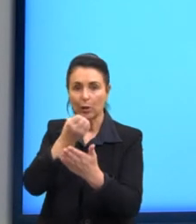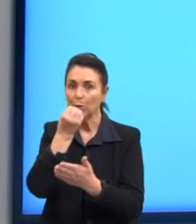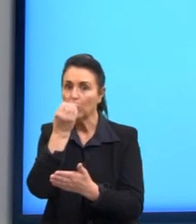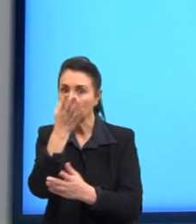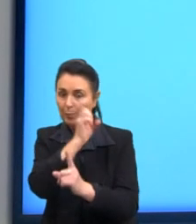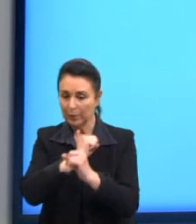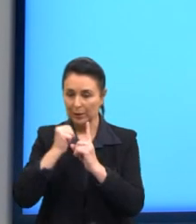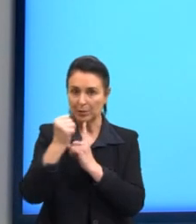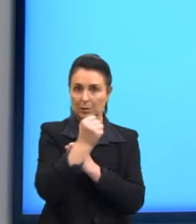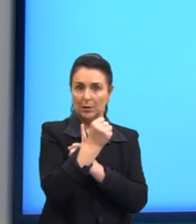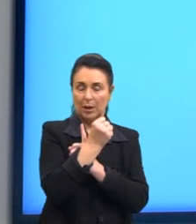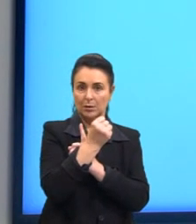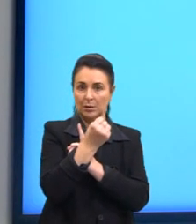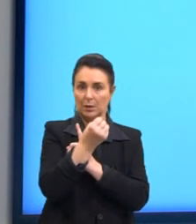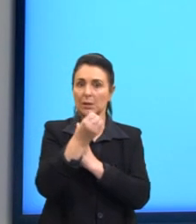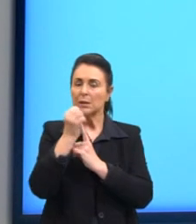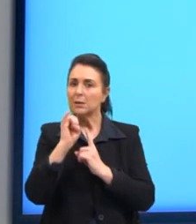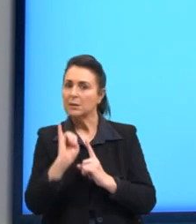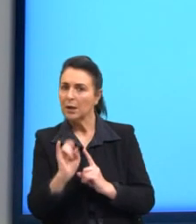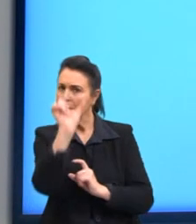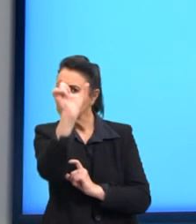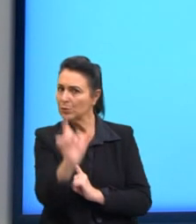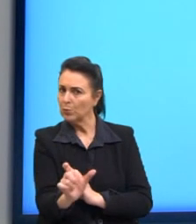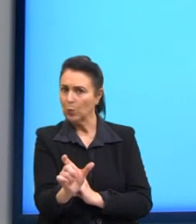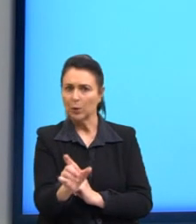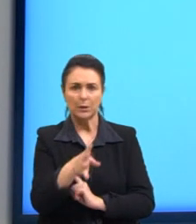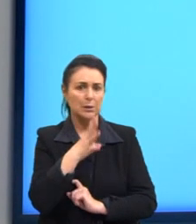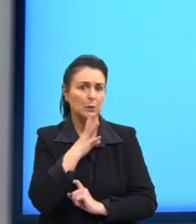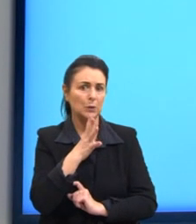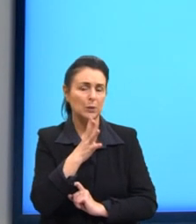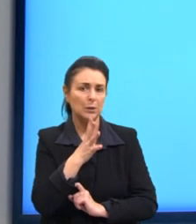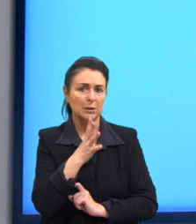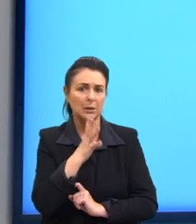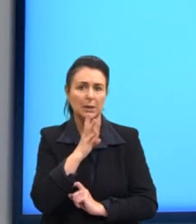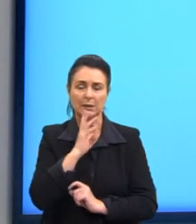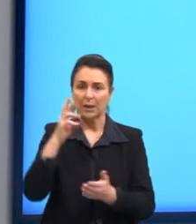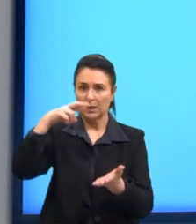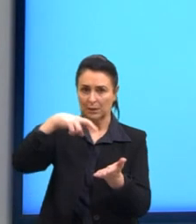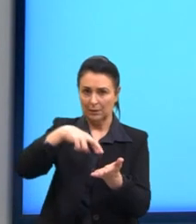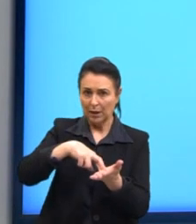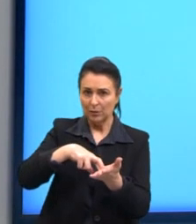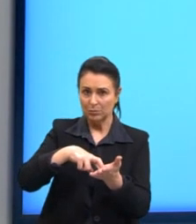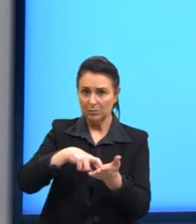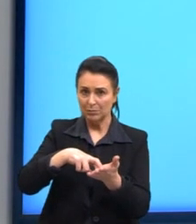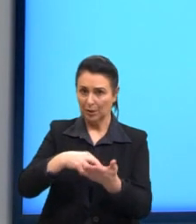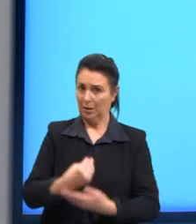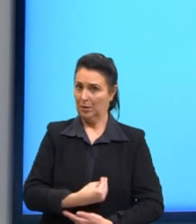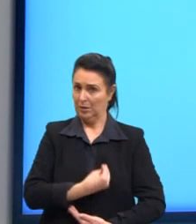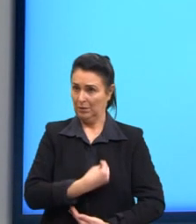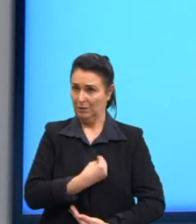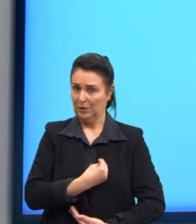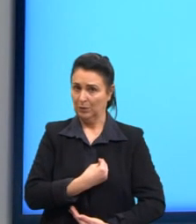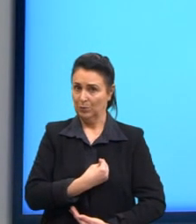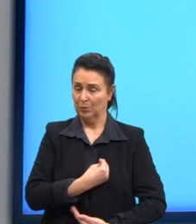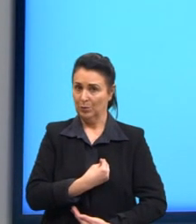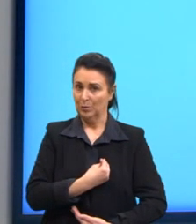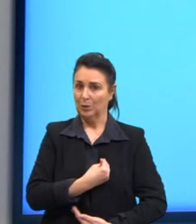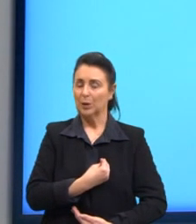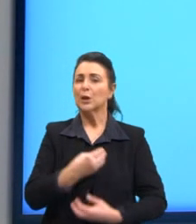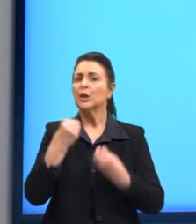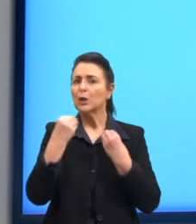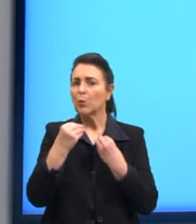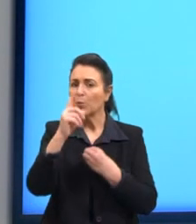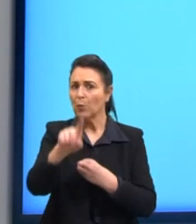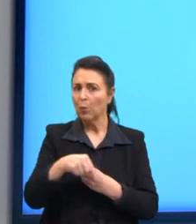caso o sujeitos não possua um pleno conhecimento da realidade na qual estão inseridos e de como seu próximo